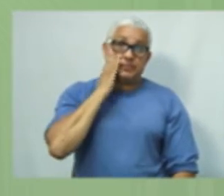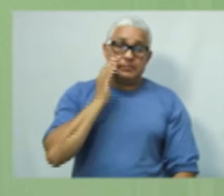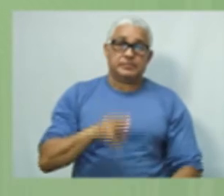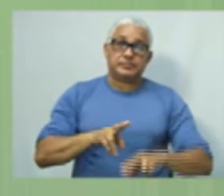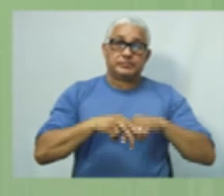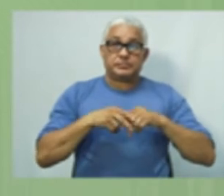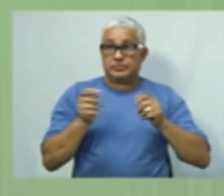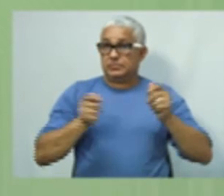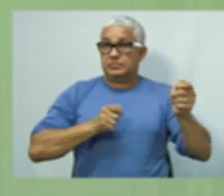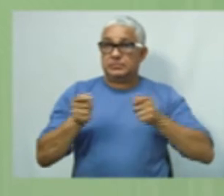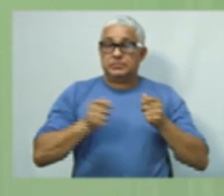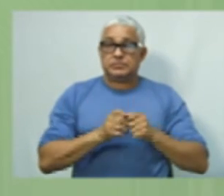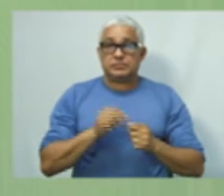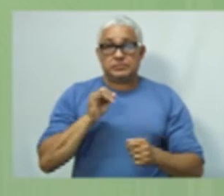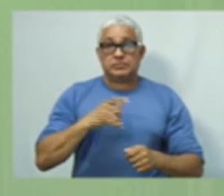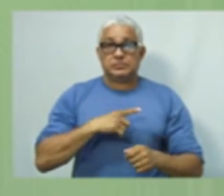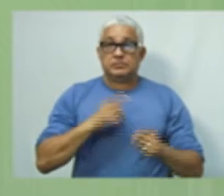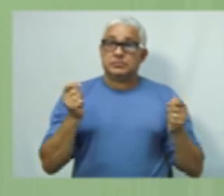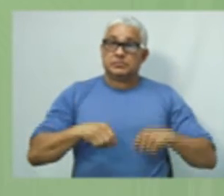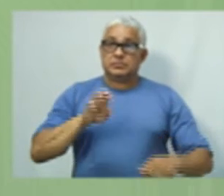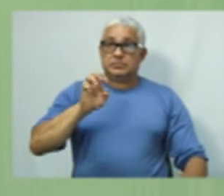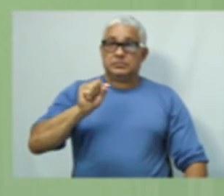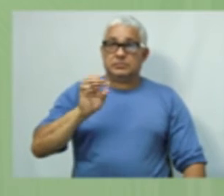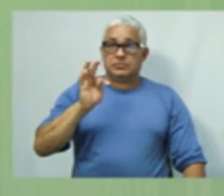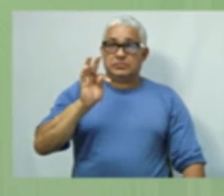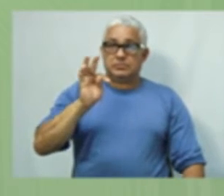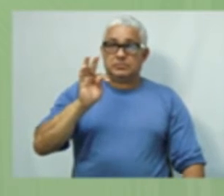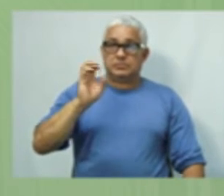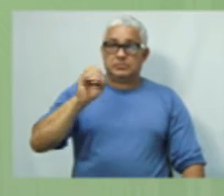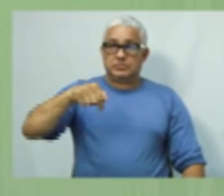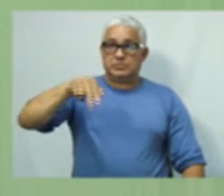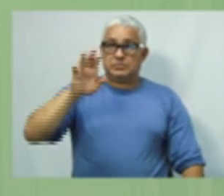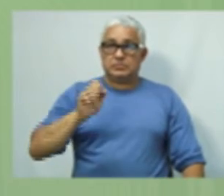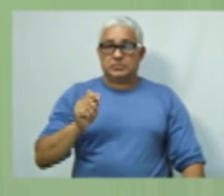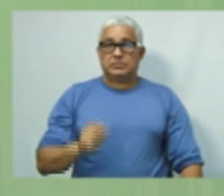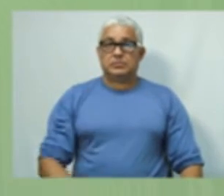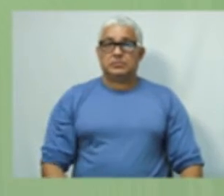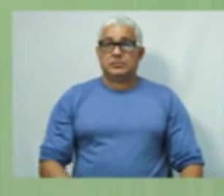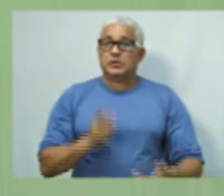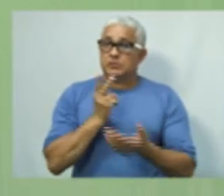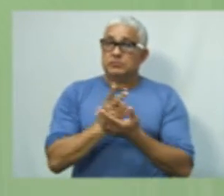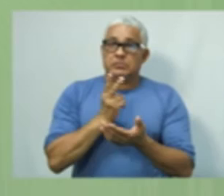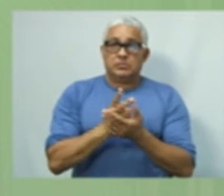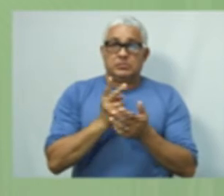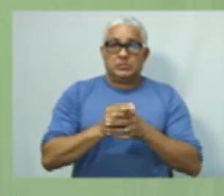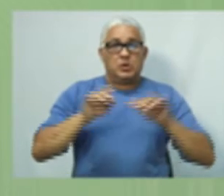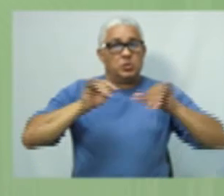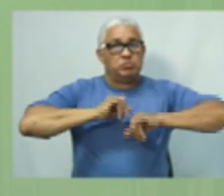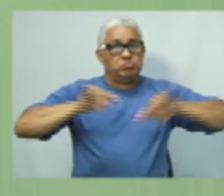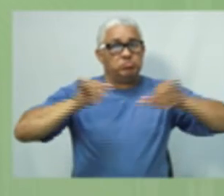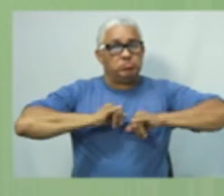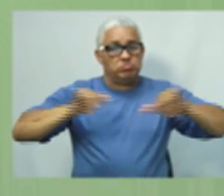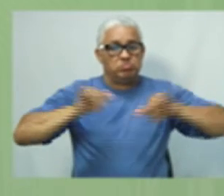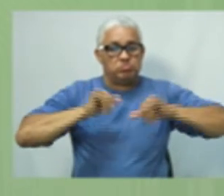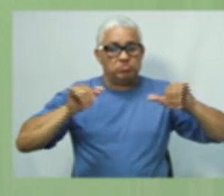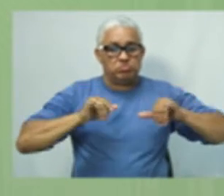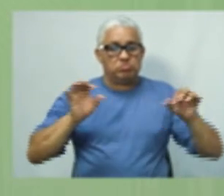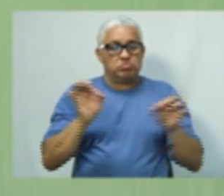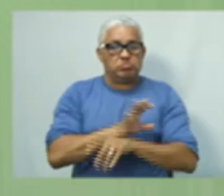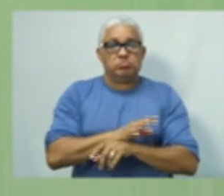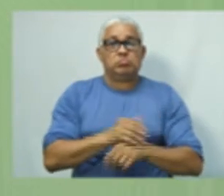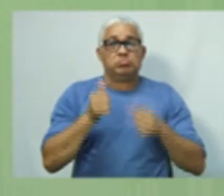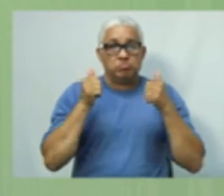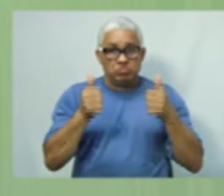do controle se eu tenho estoque suficiente para manter aquela propaganda que o marketing fez,